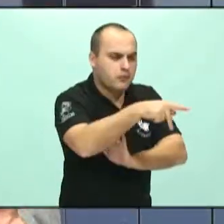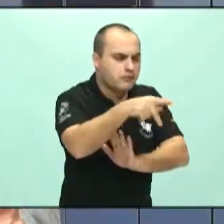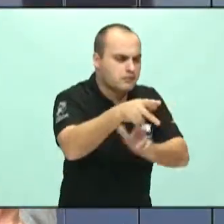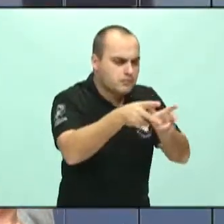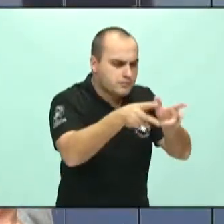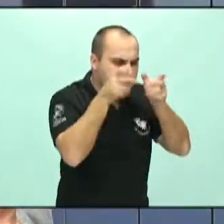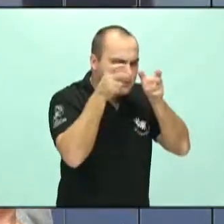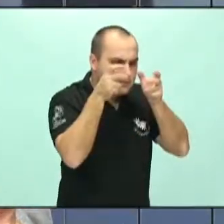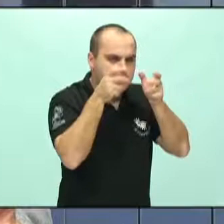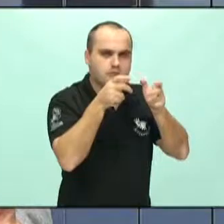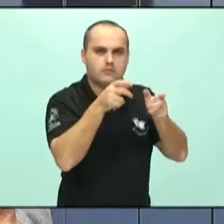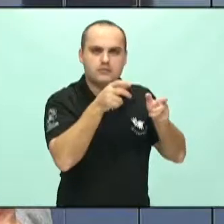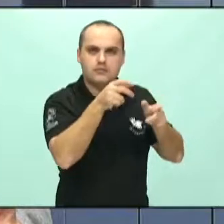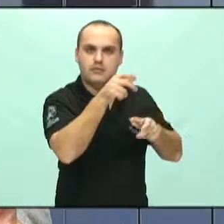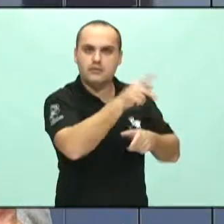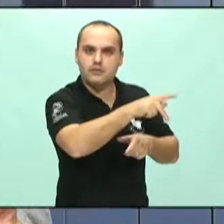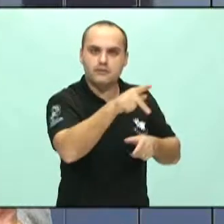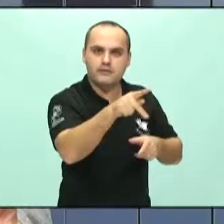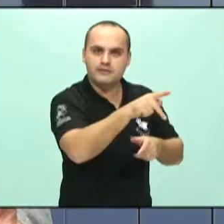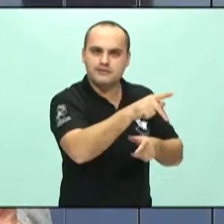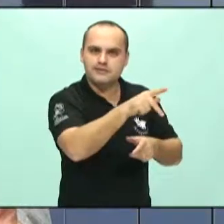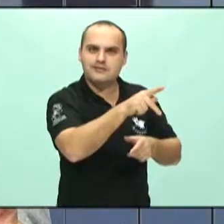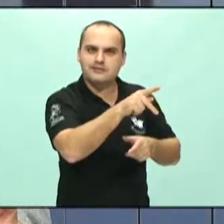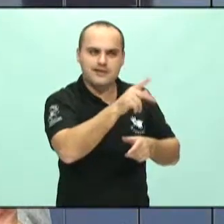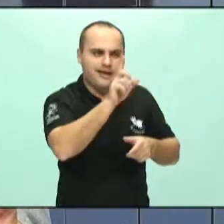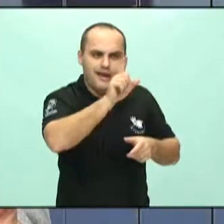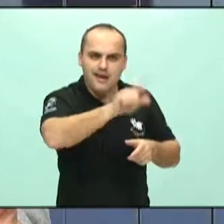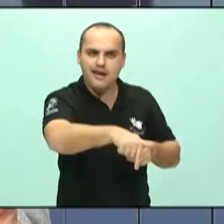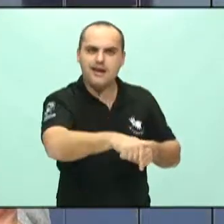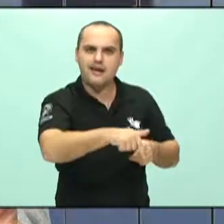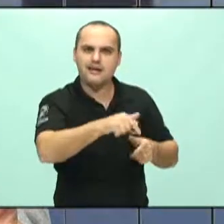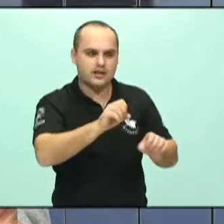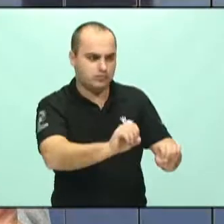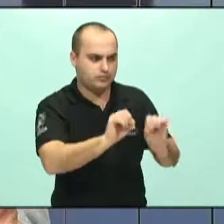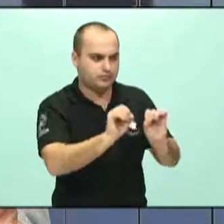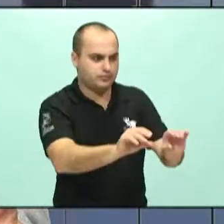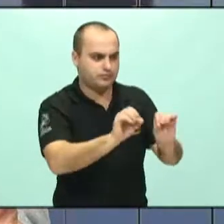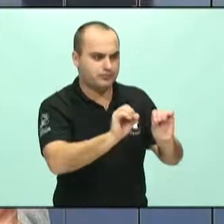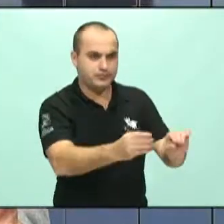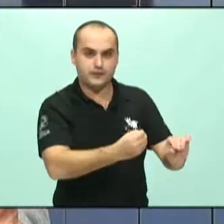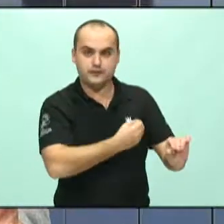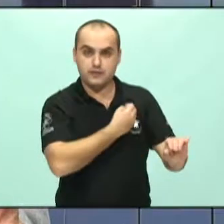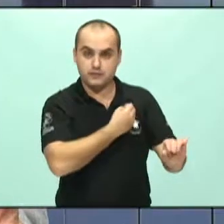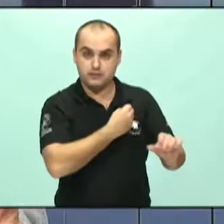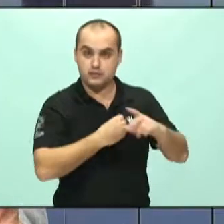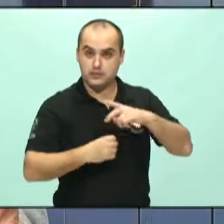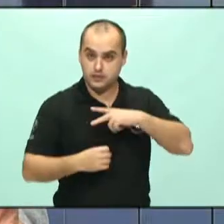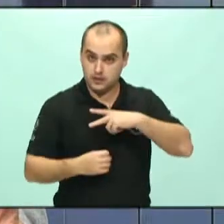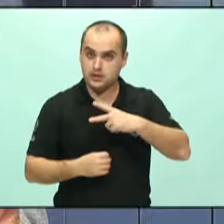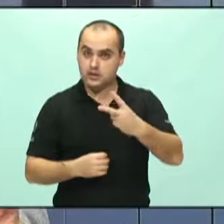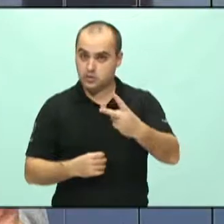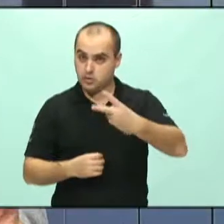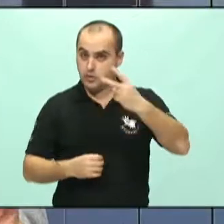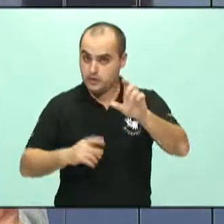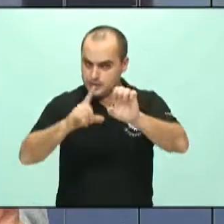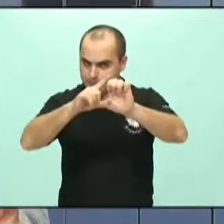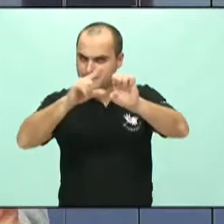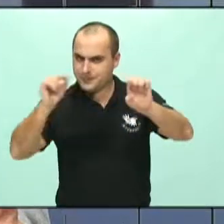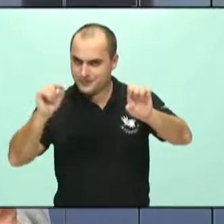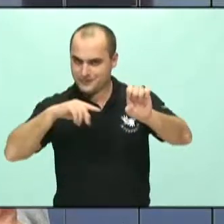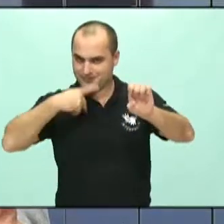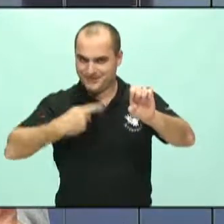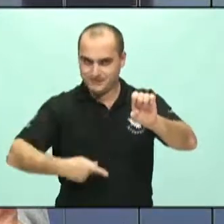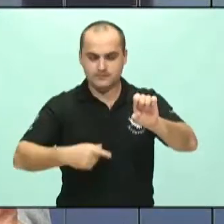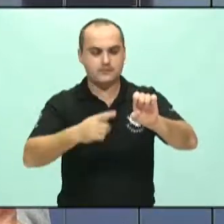os transformadores de vida, né? Que eu sempre falo, né? Existem dois empreendedores humanos, né? O primeiro é a família, o pai e a mãe,